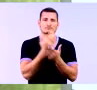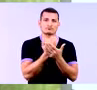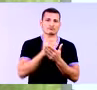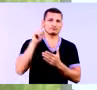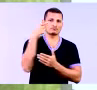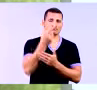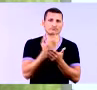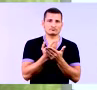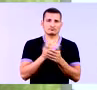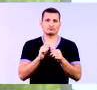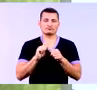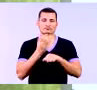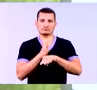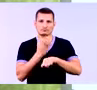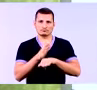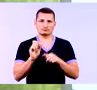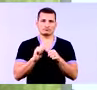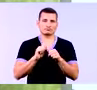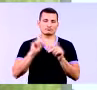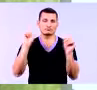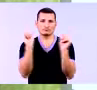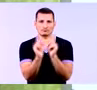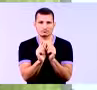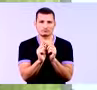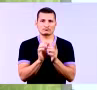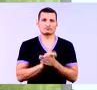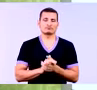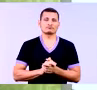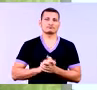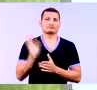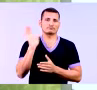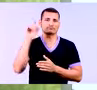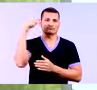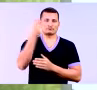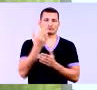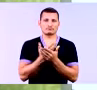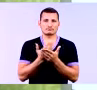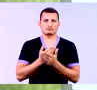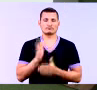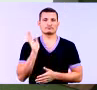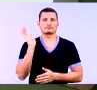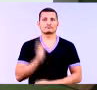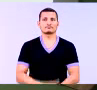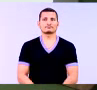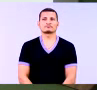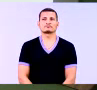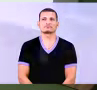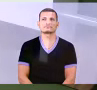faremos nossas atividades e faremos um resumo. Então, a gente se vê na próxima aula. Até mais.